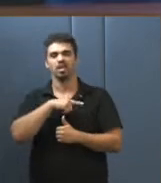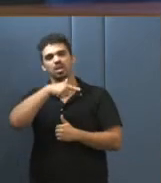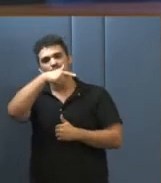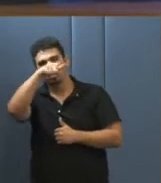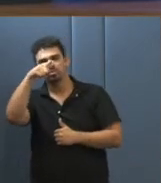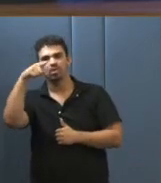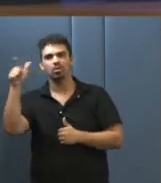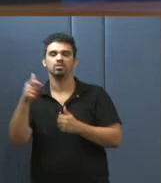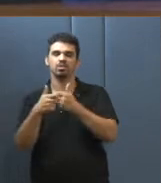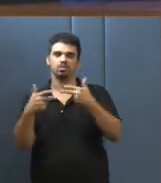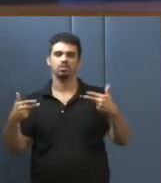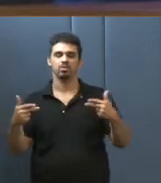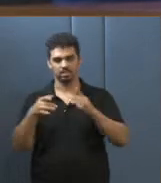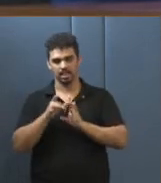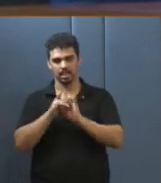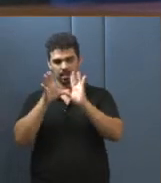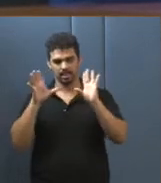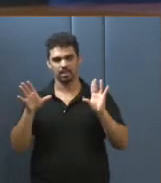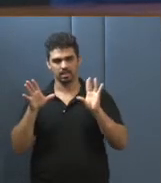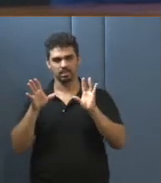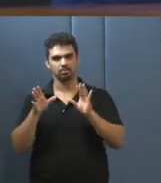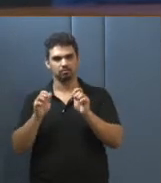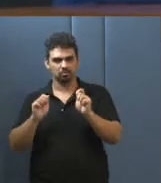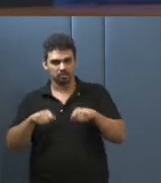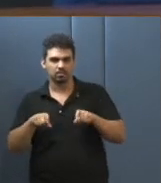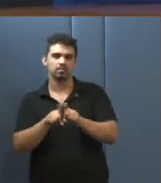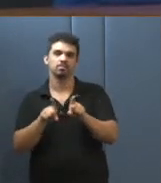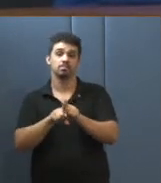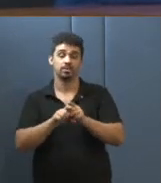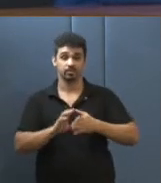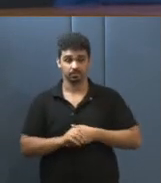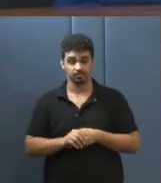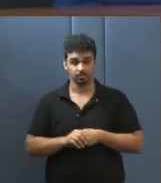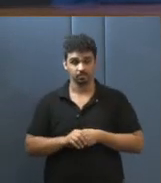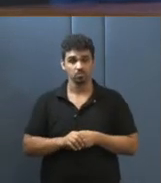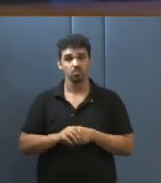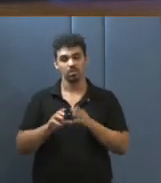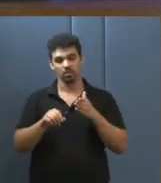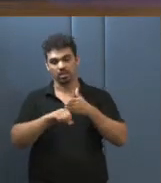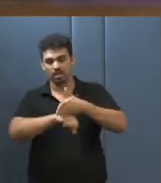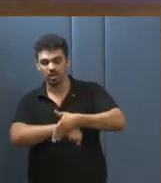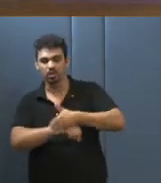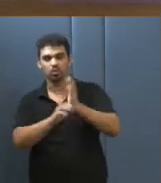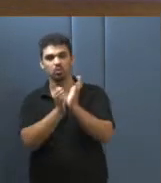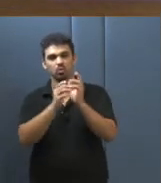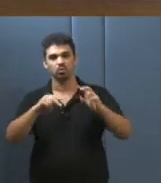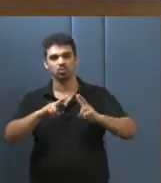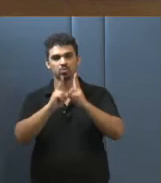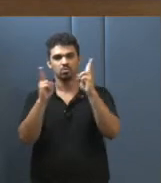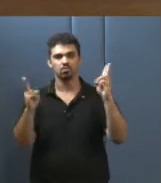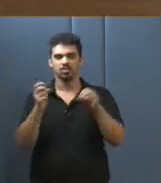disponíveis. O Caio bem falou que nós entramos no Clube de Paris enquanto membros permanentes